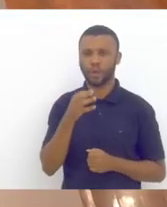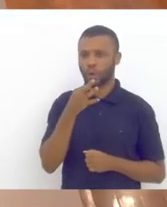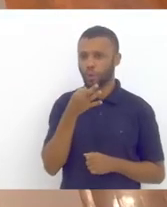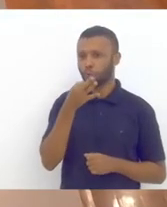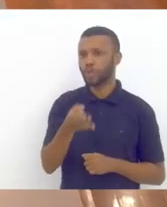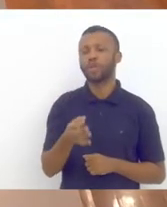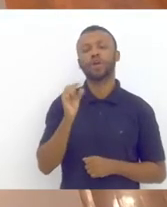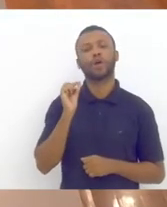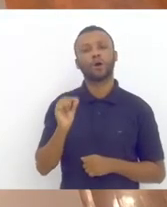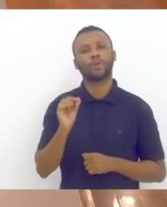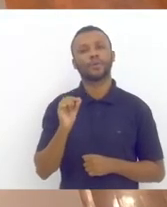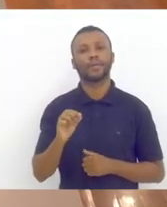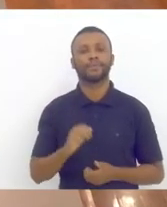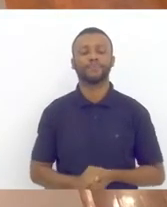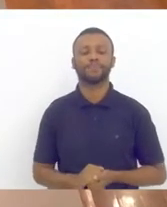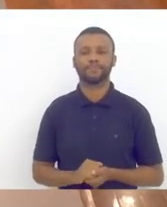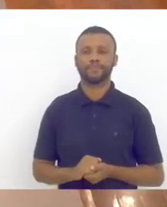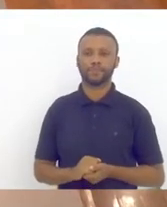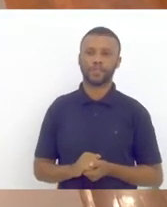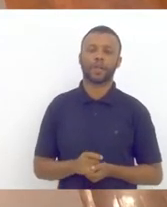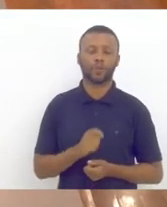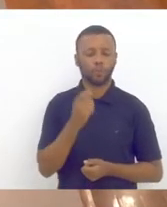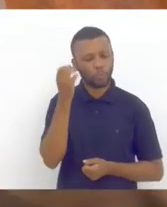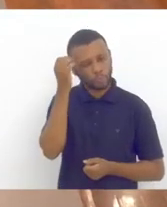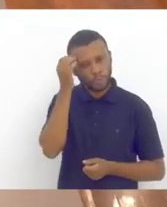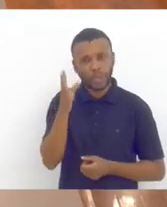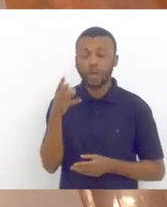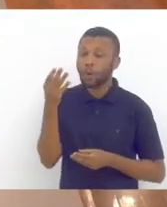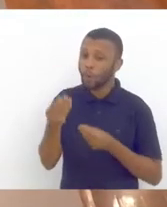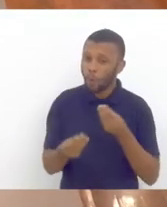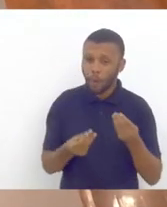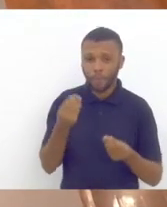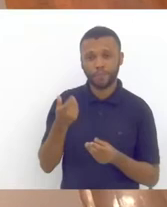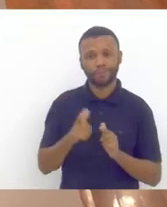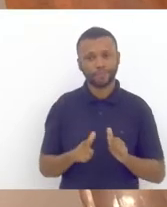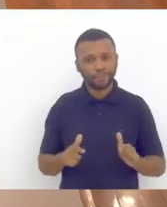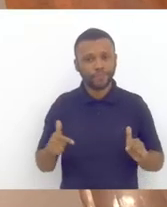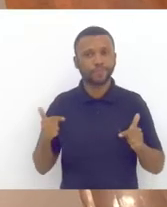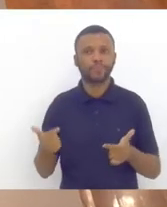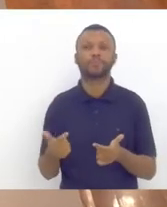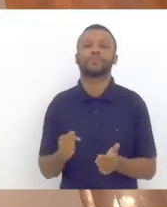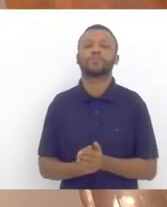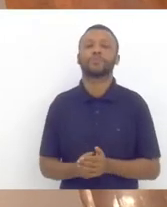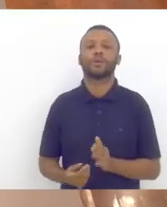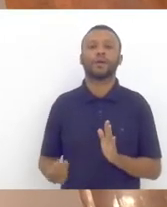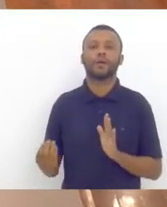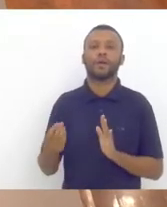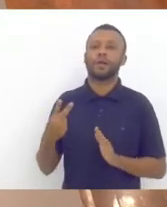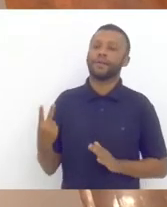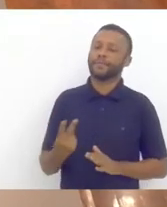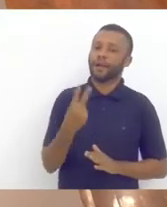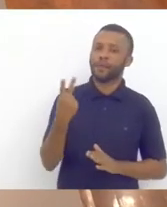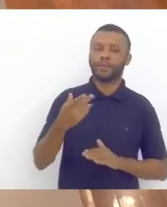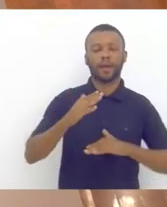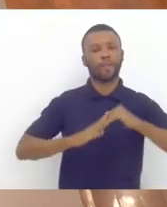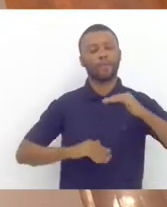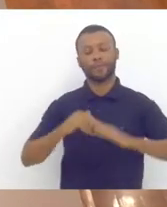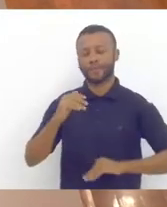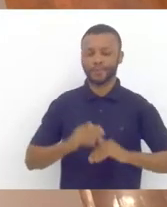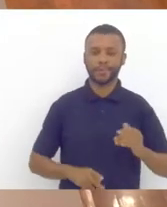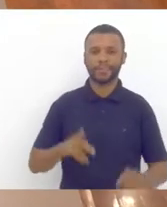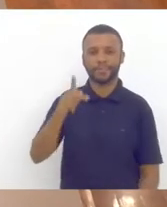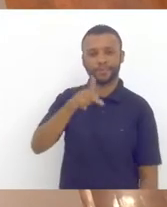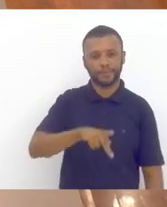sugeriria, deputado, não sei como poderíamos fazer, né, da inclusão da questão da valorização dos profissionais.